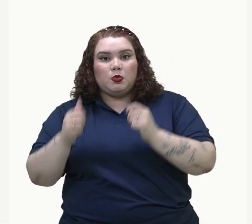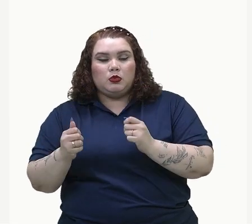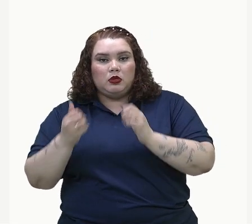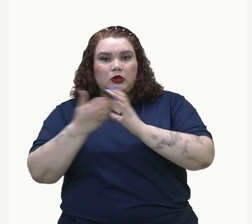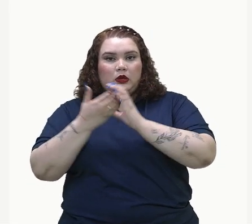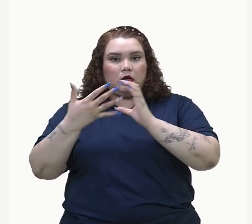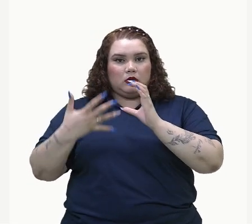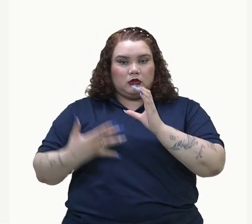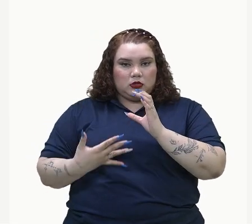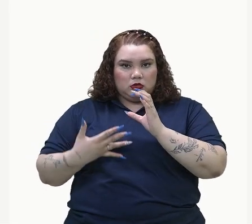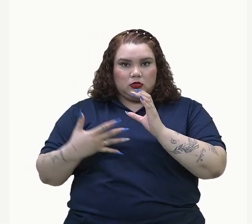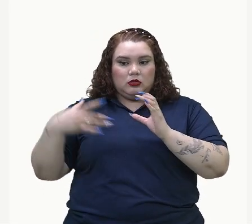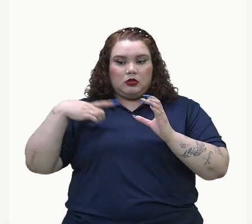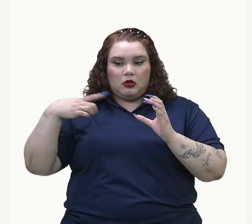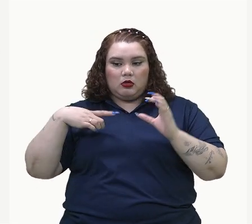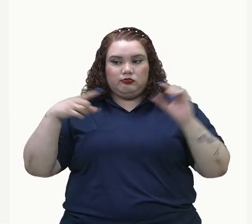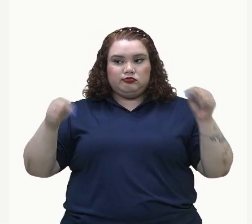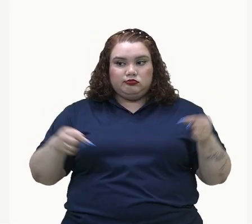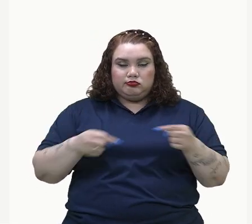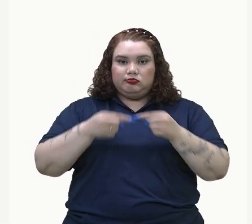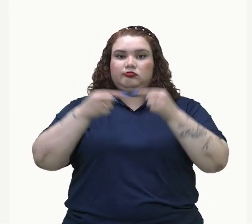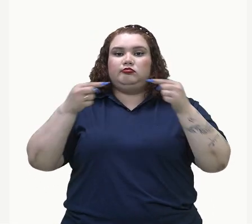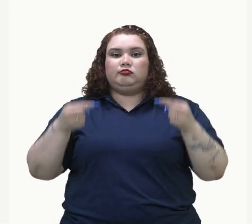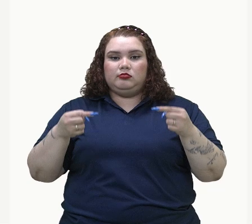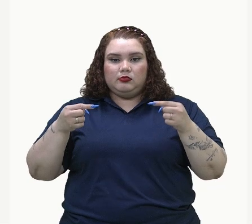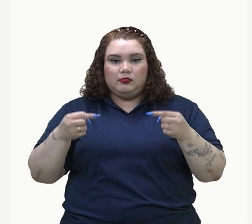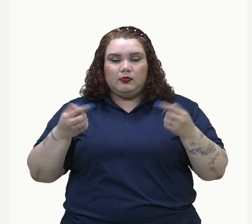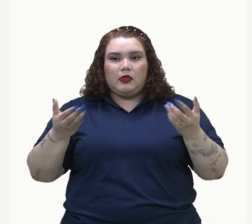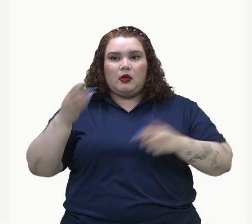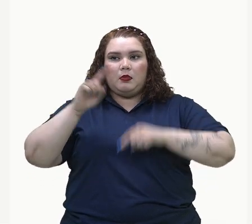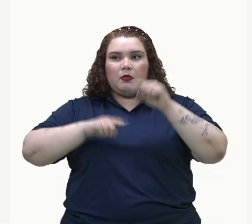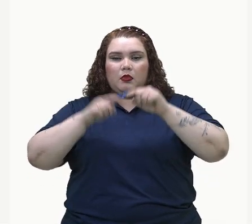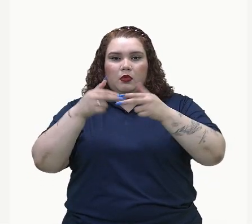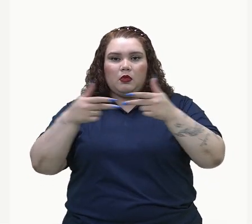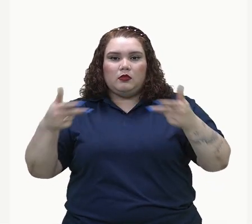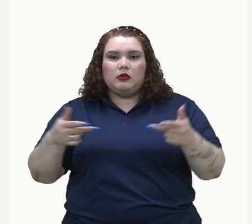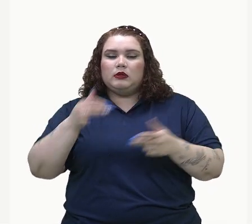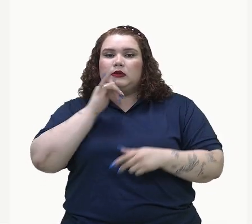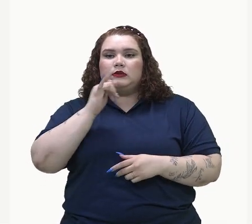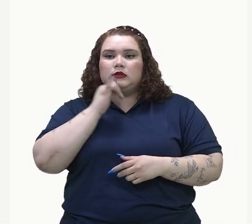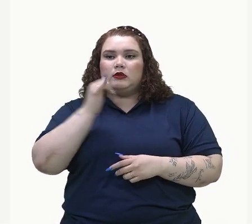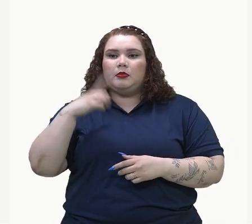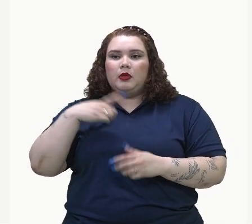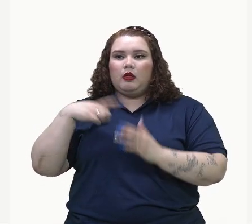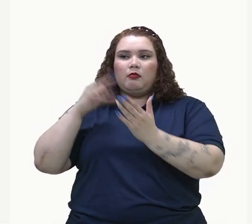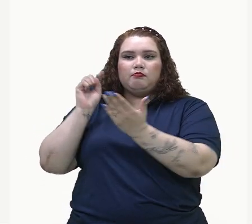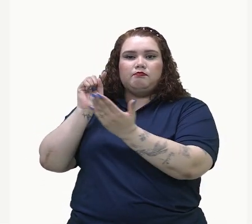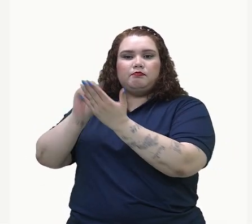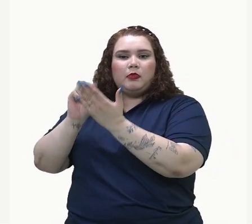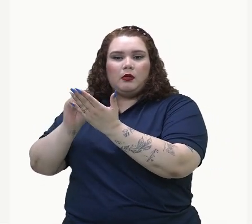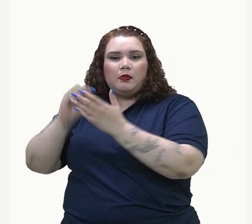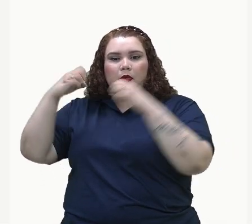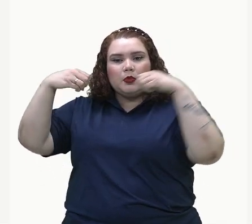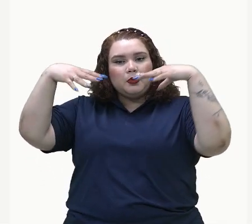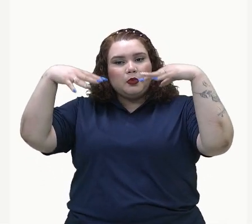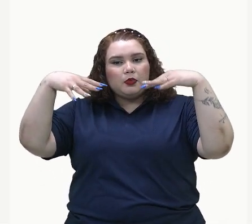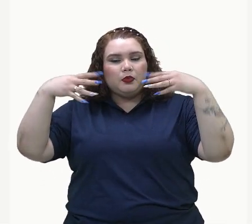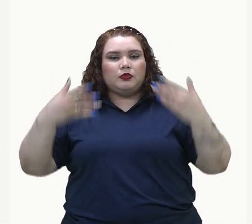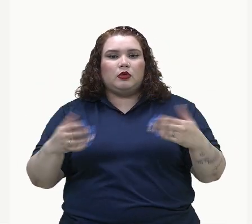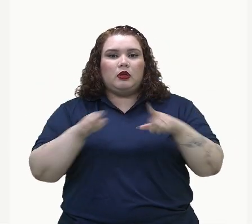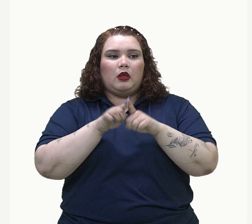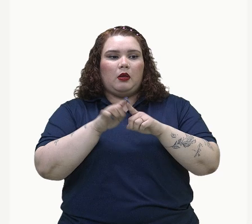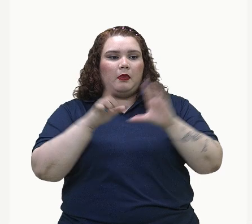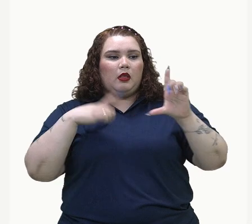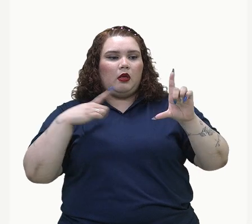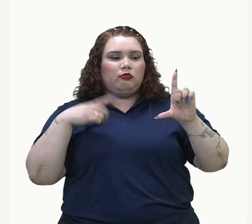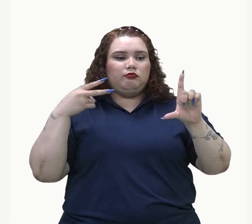elementos aí para você ter aparelhos, eu tenho interruptor, eu tenho também as tomadas,